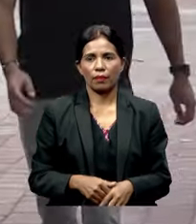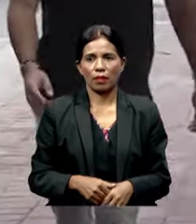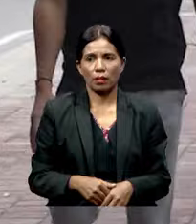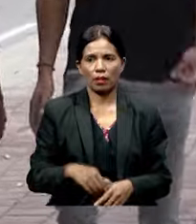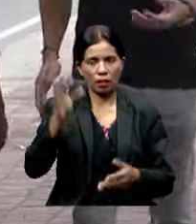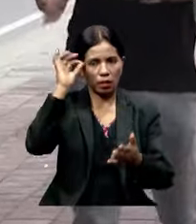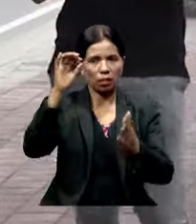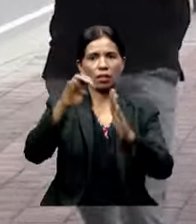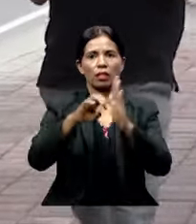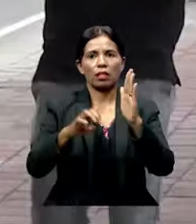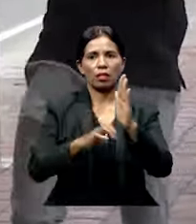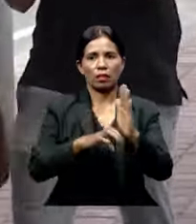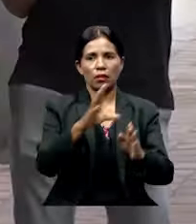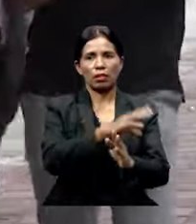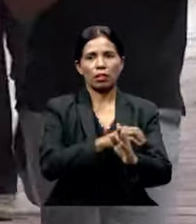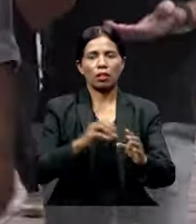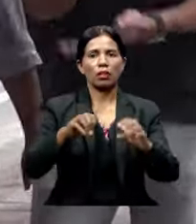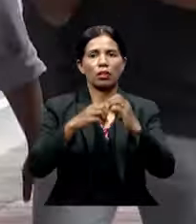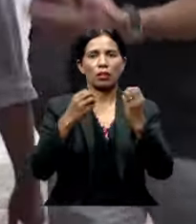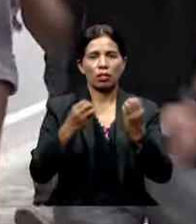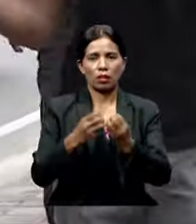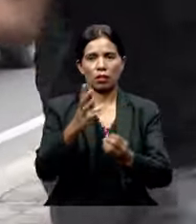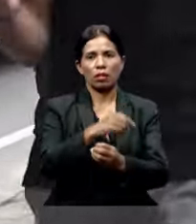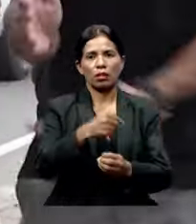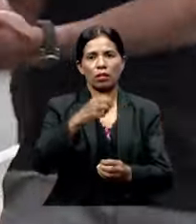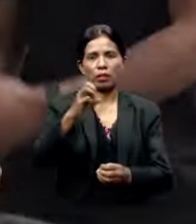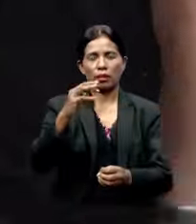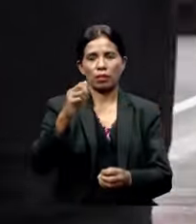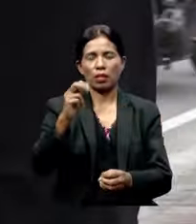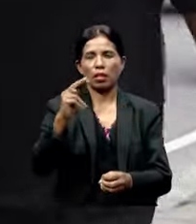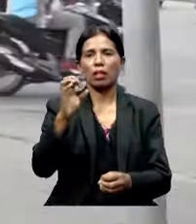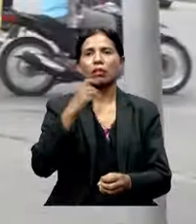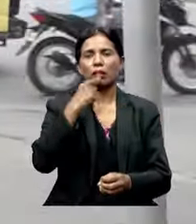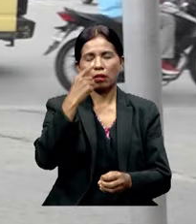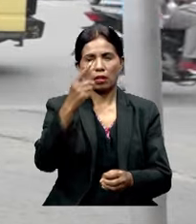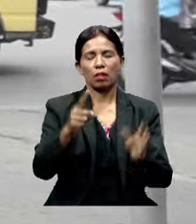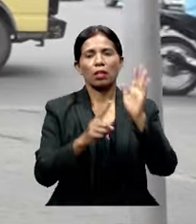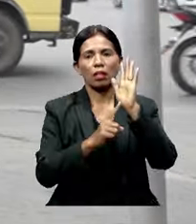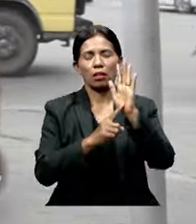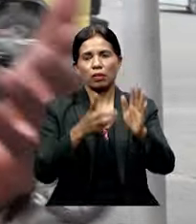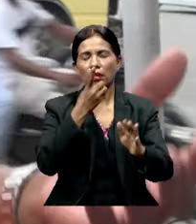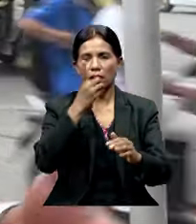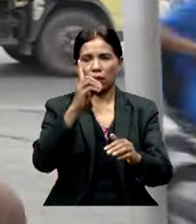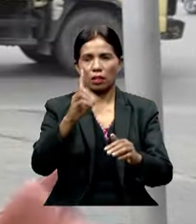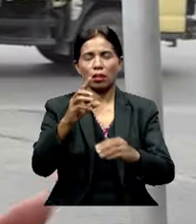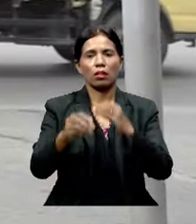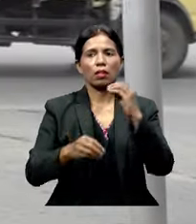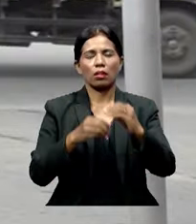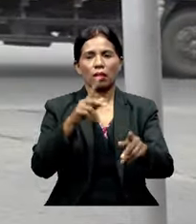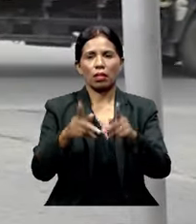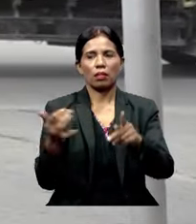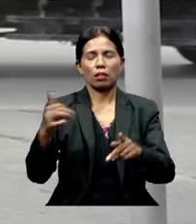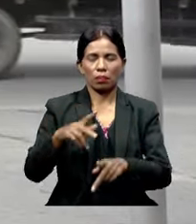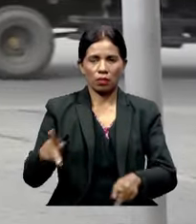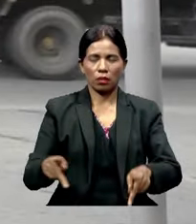Secretário de Estado, assunto toponimia na Organização Urbana, Germano Santa, Brites Dias, hato declaração, né? Relaciona a lamentação